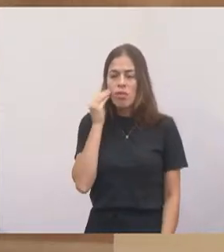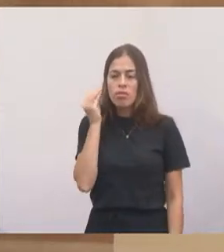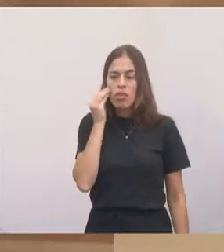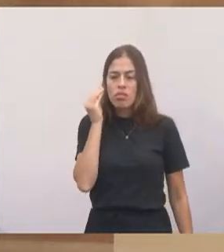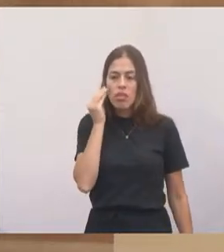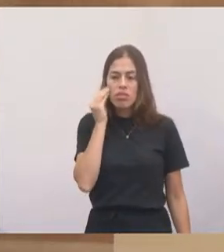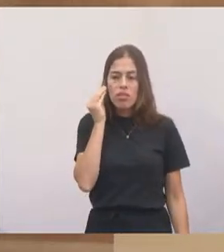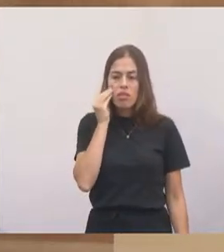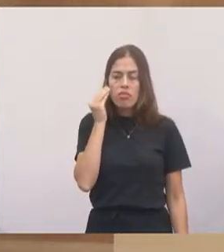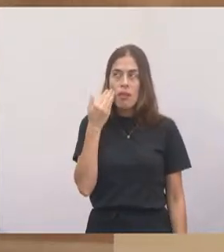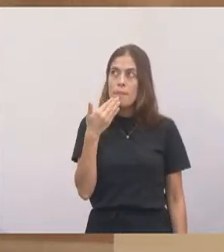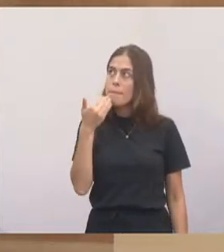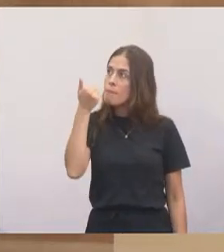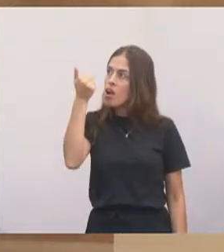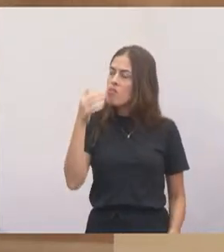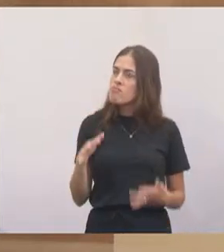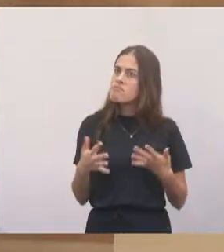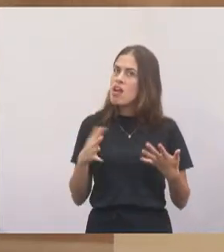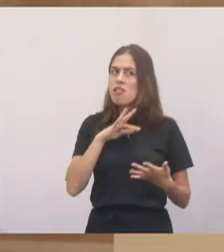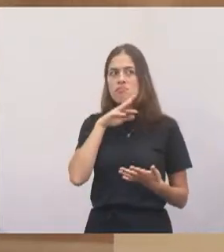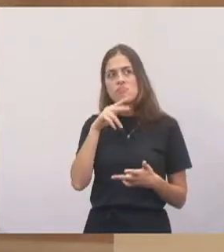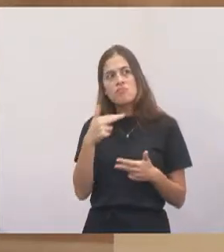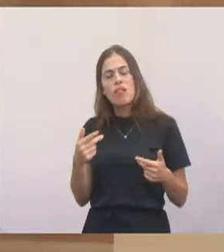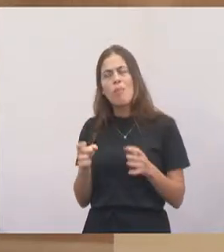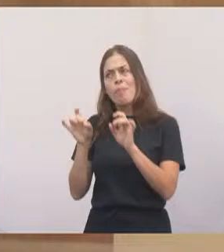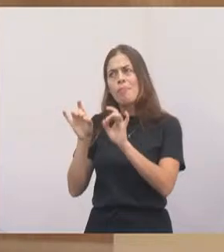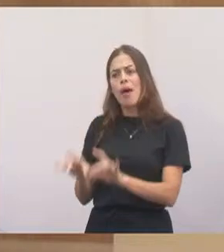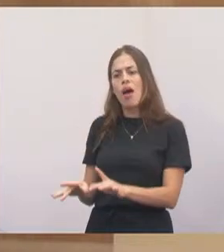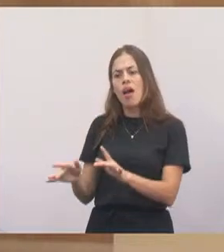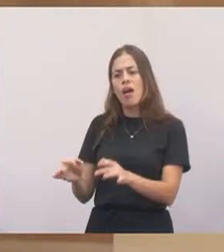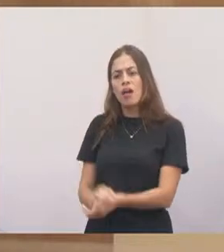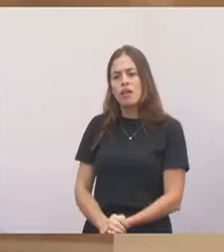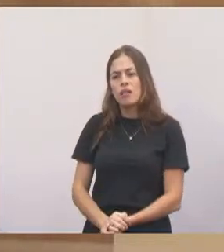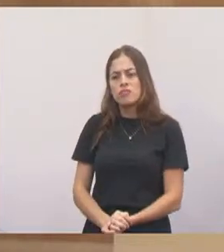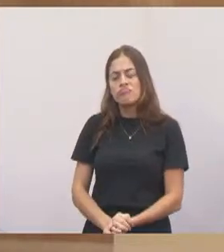Tentando melhorar a situação dos animais abandonados,